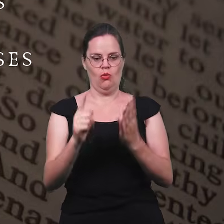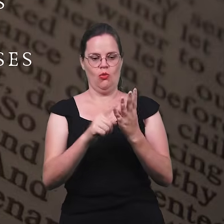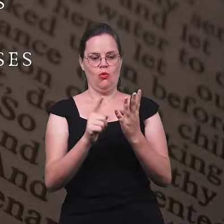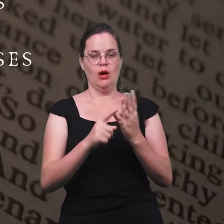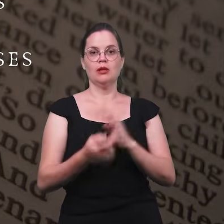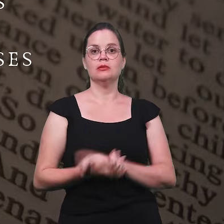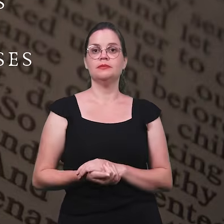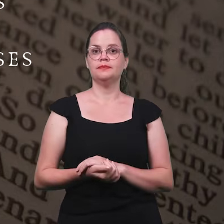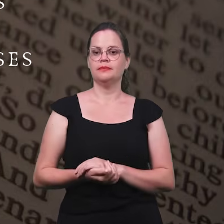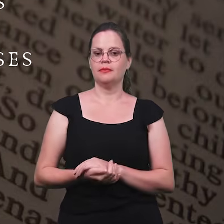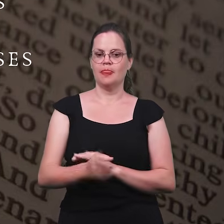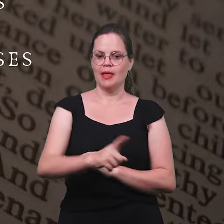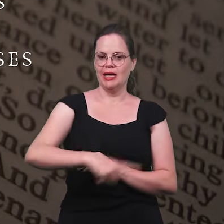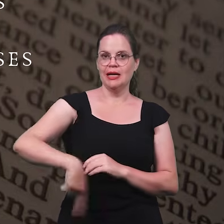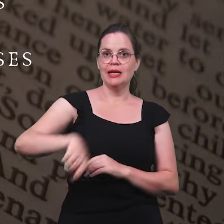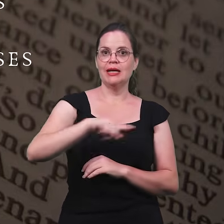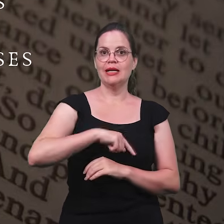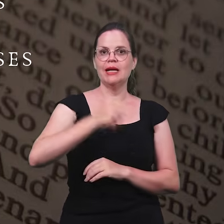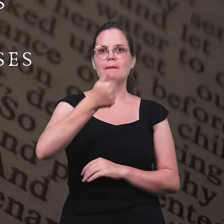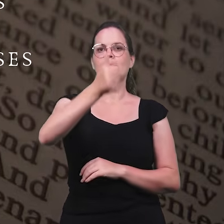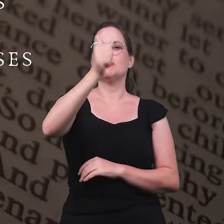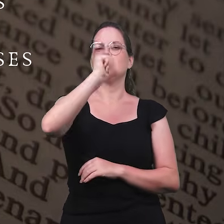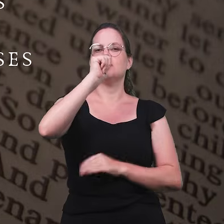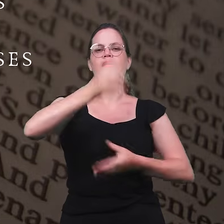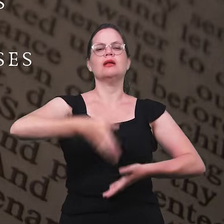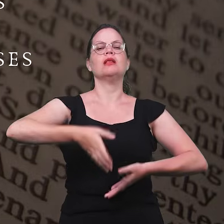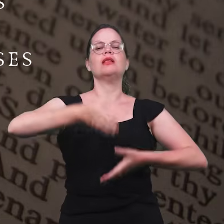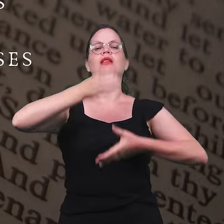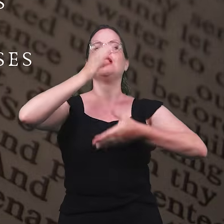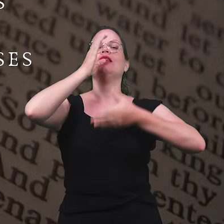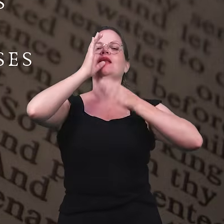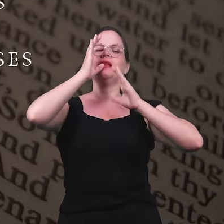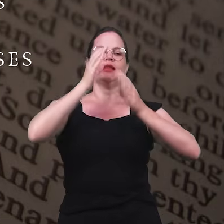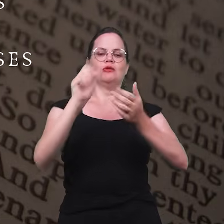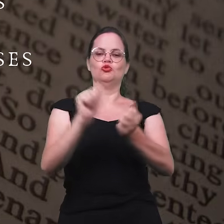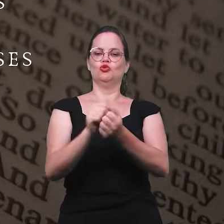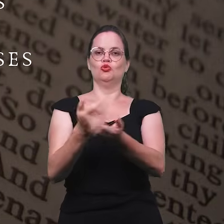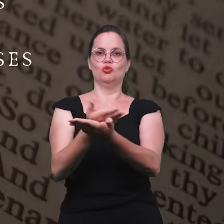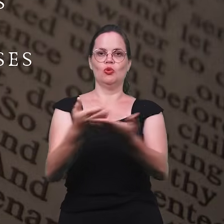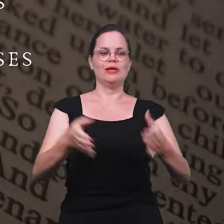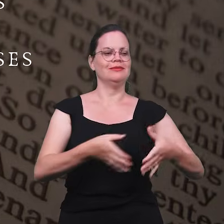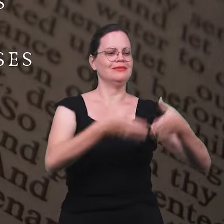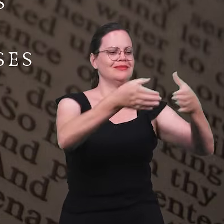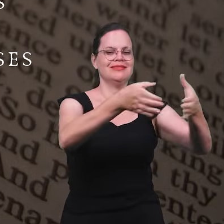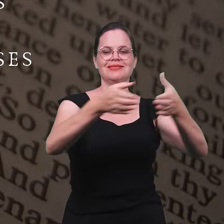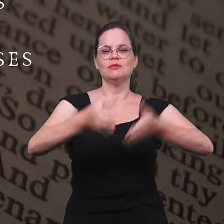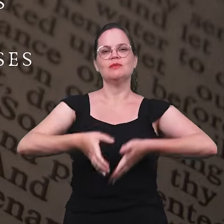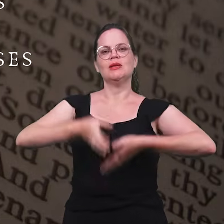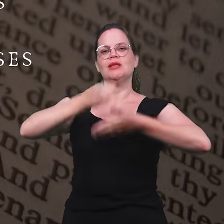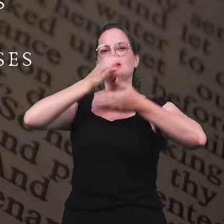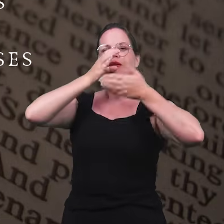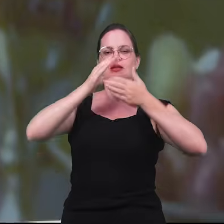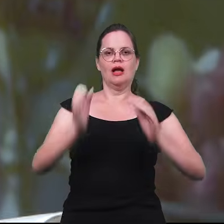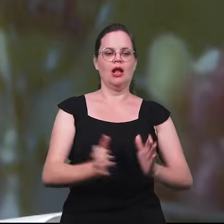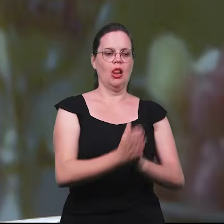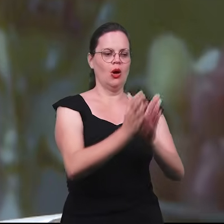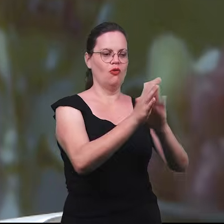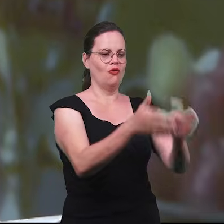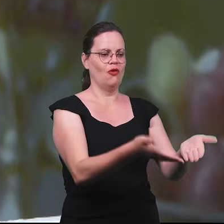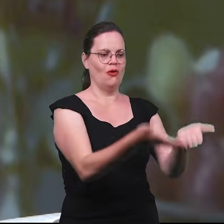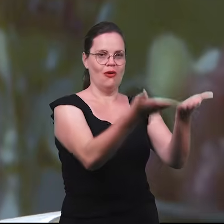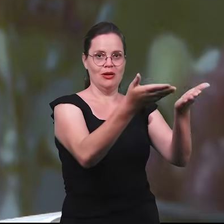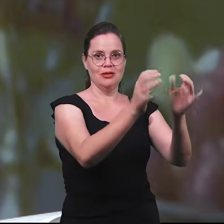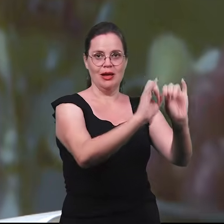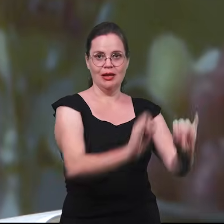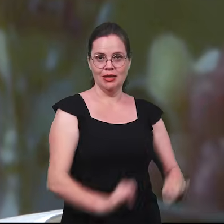e beberam neles o rei, os seus grandes, as suas mulheres. Verso 4, beberam o vinho e deram louvores. Então a gente